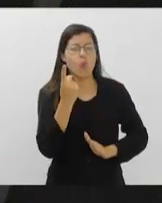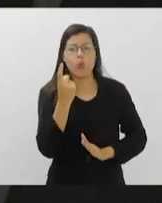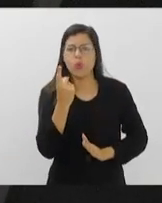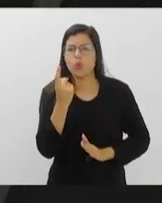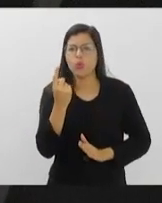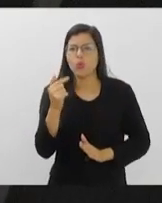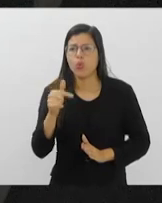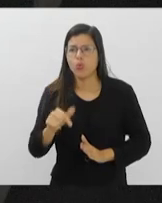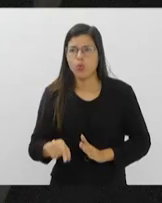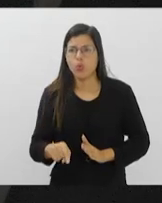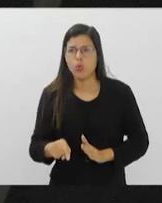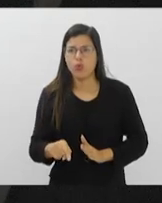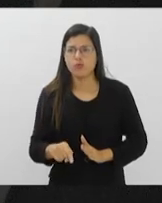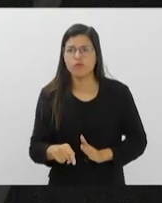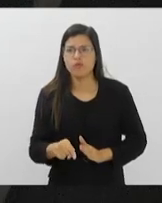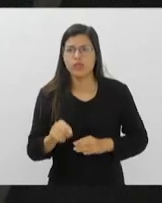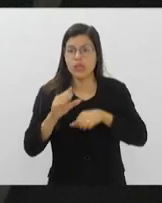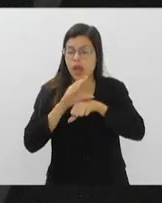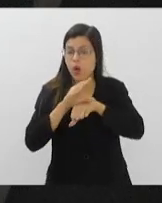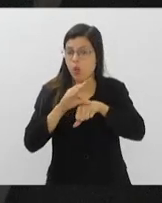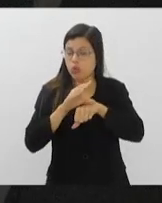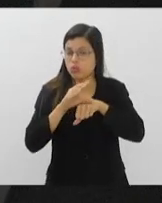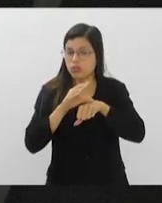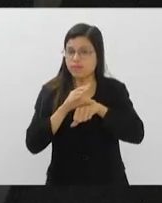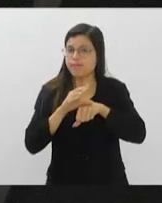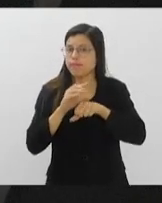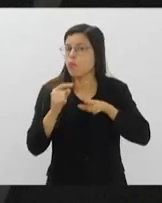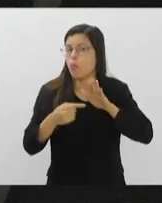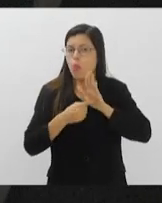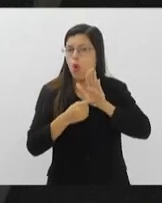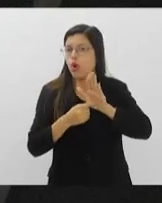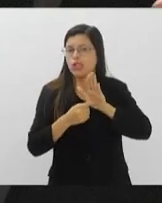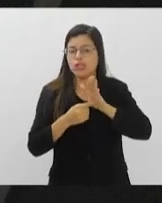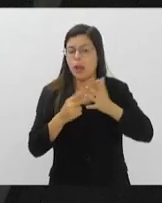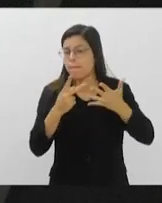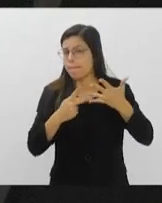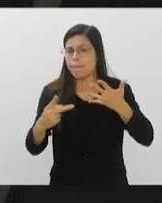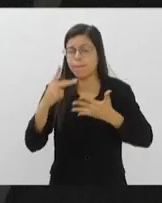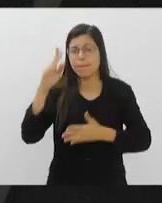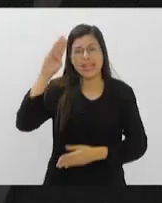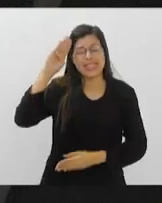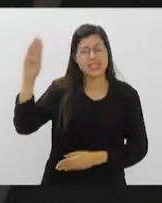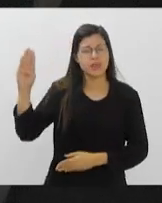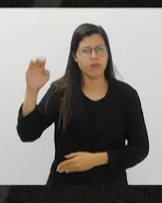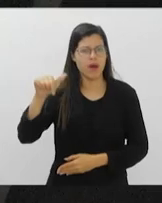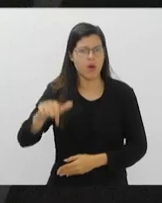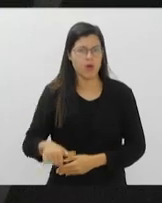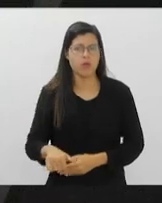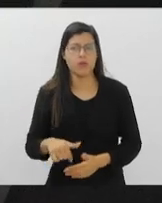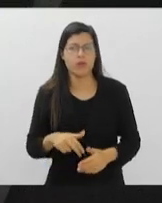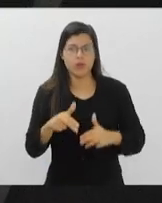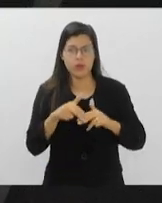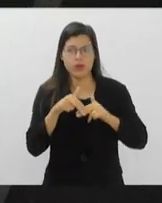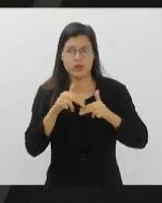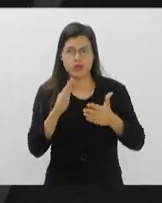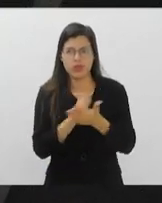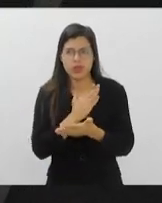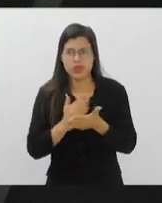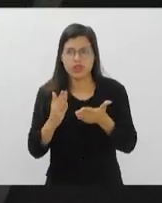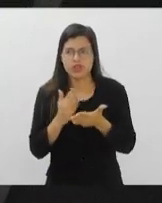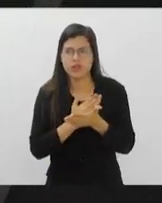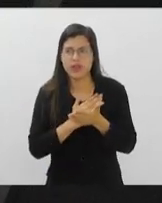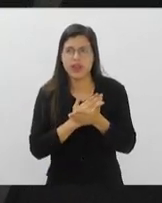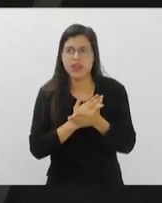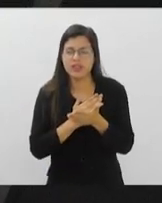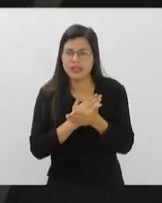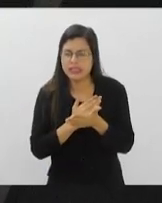indivíduo que a constituição traz com prioridade absoluta Por isso que às vezes eu dou soco na mesa